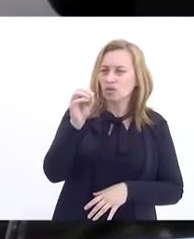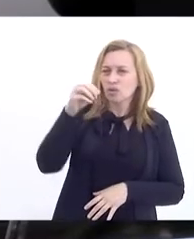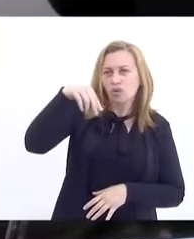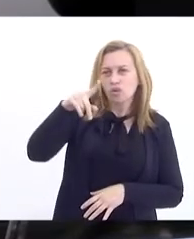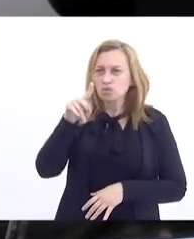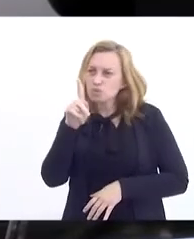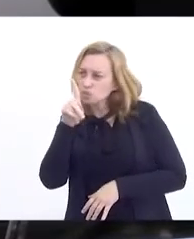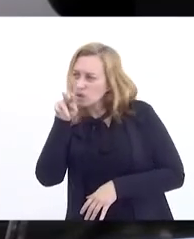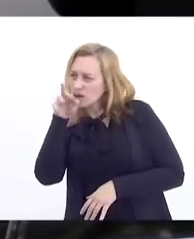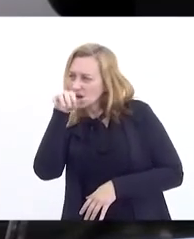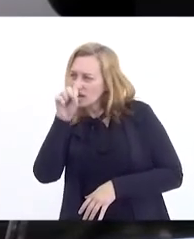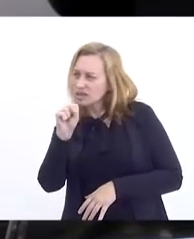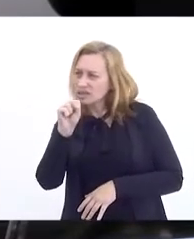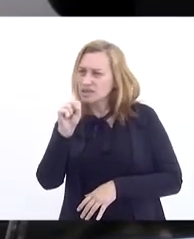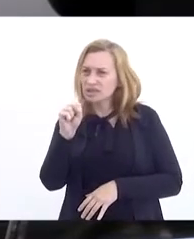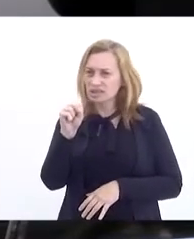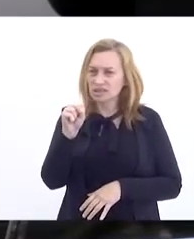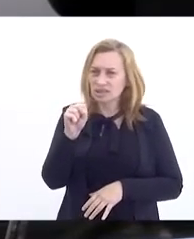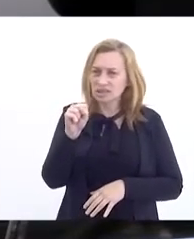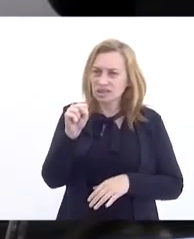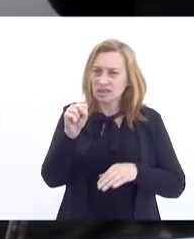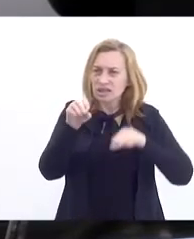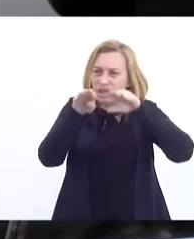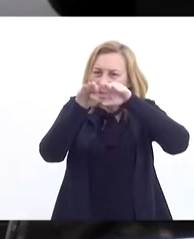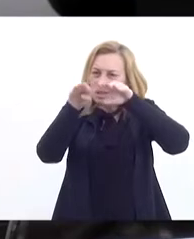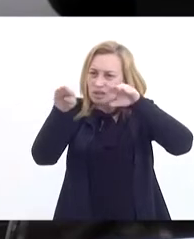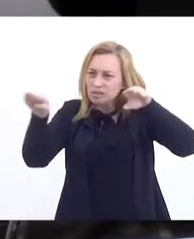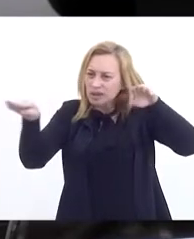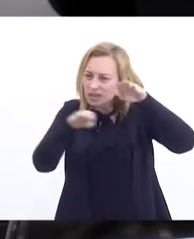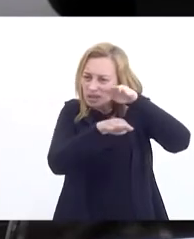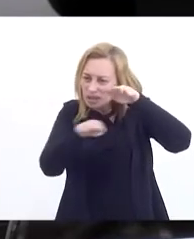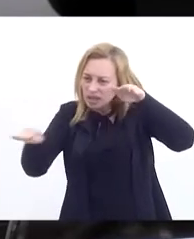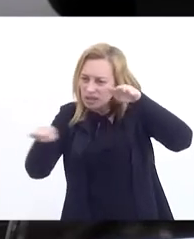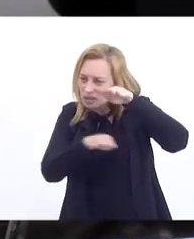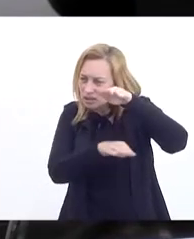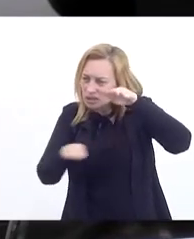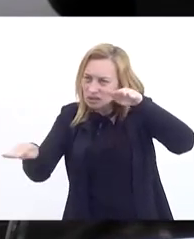prateleiras, entre 1 metro e 1,70 m.